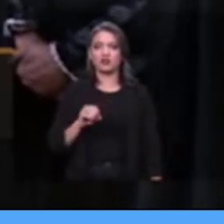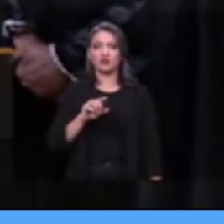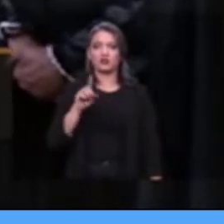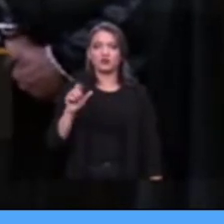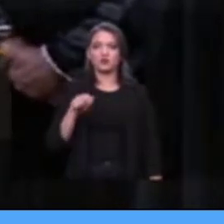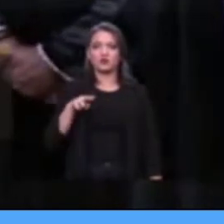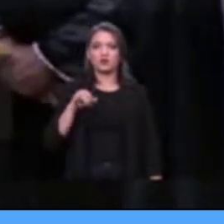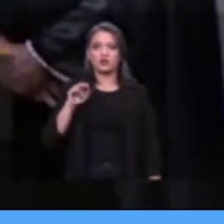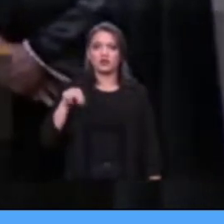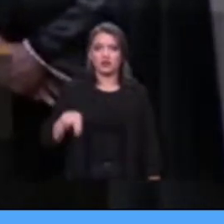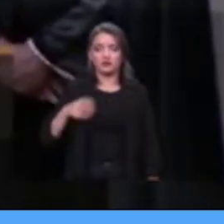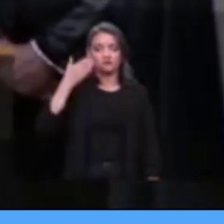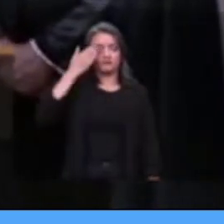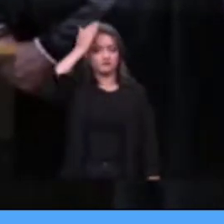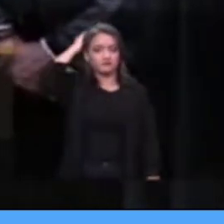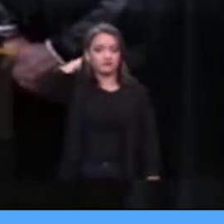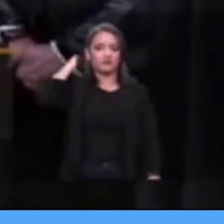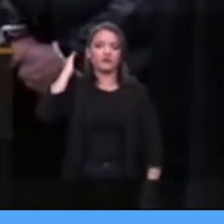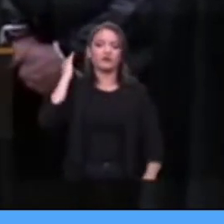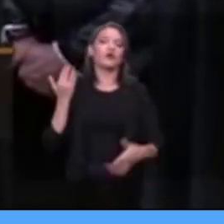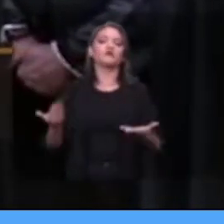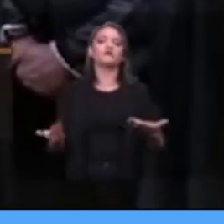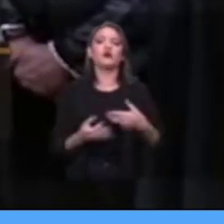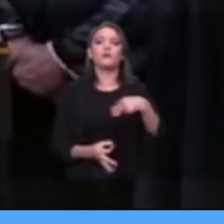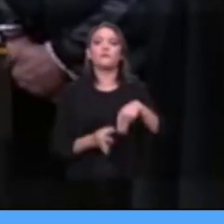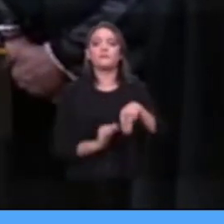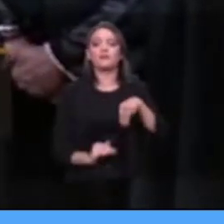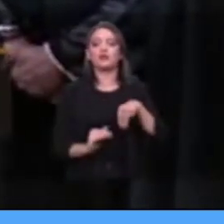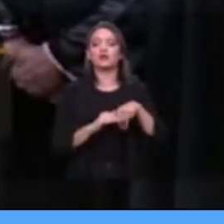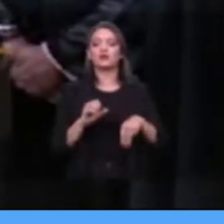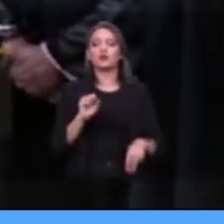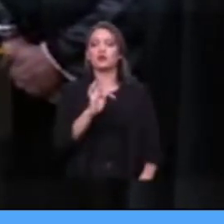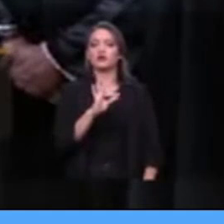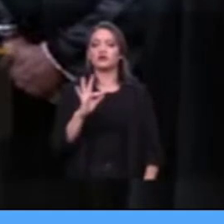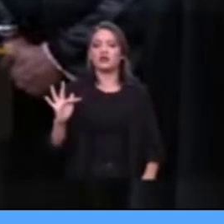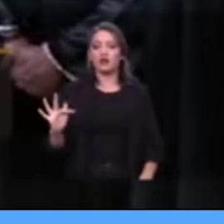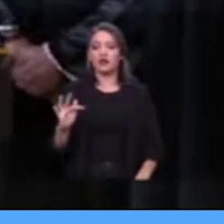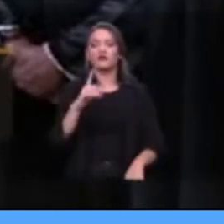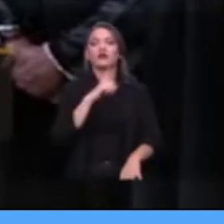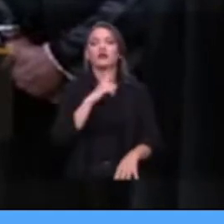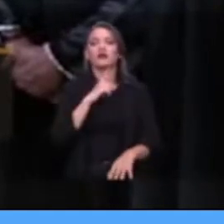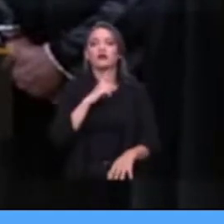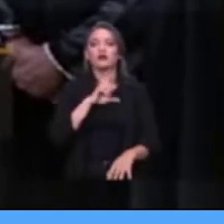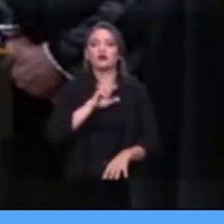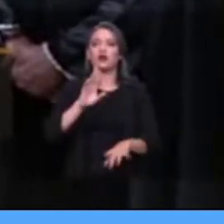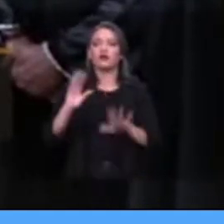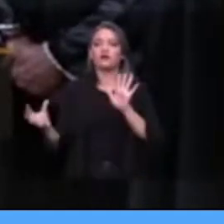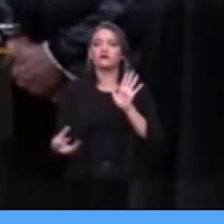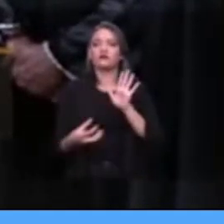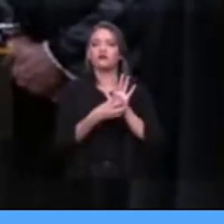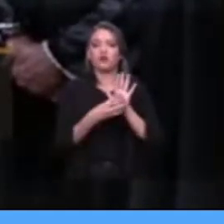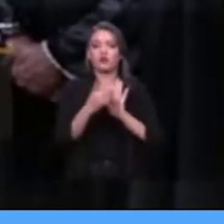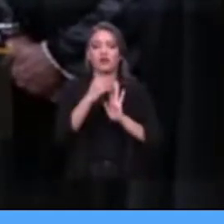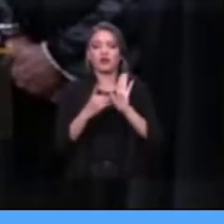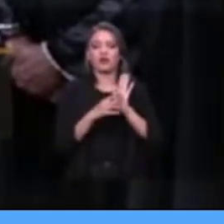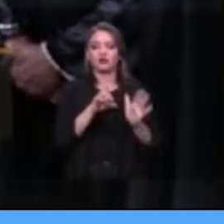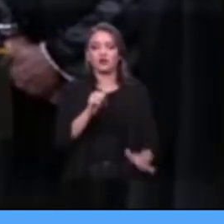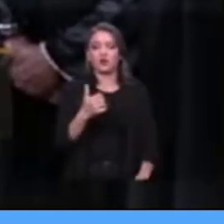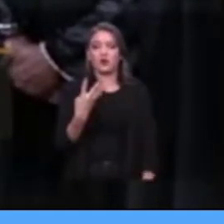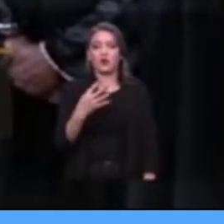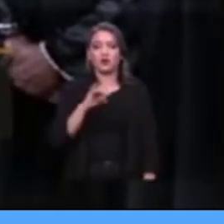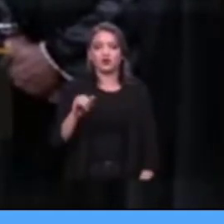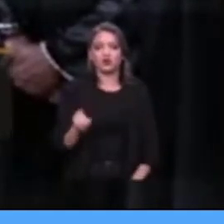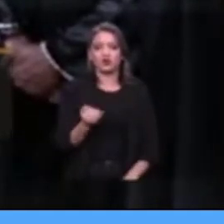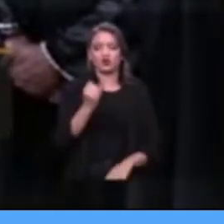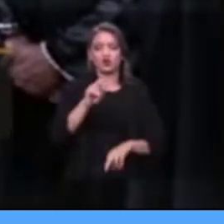no cargo de ministro do Supremo Tribunal Federal, para o qual foi nomeado por decreto de 4 de julho de 2023, publicado